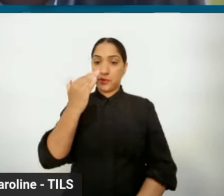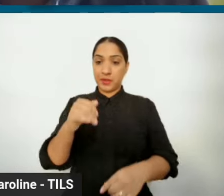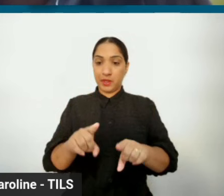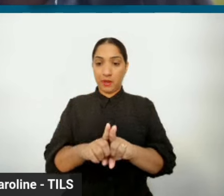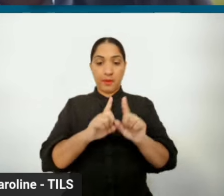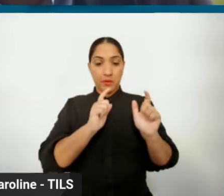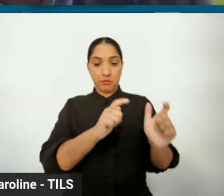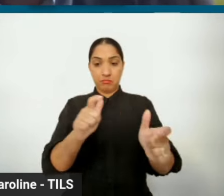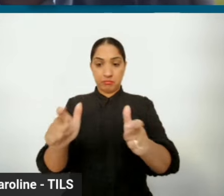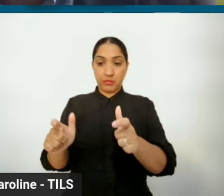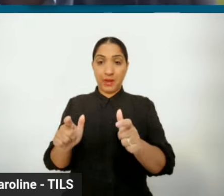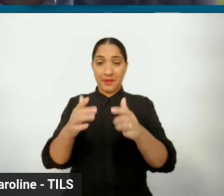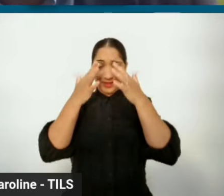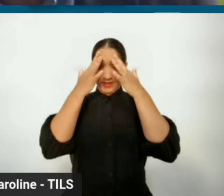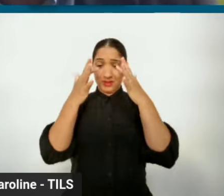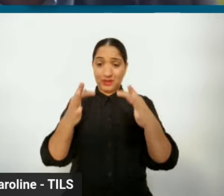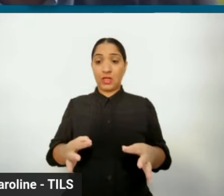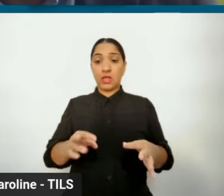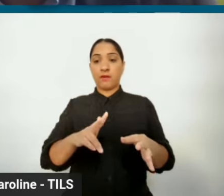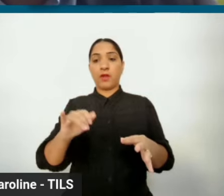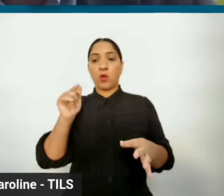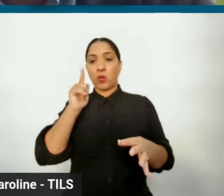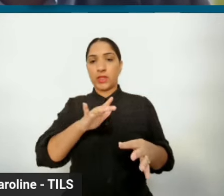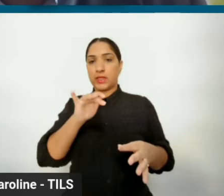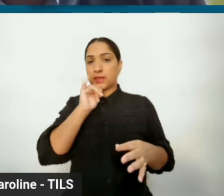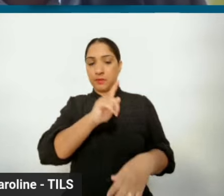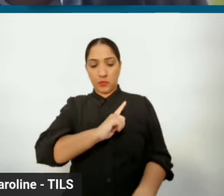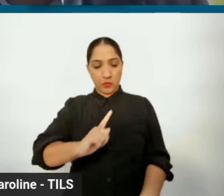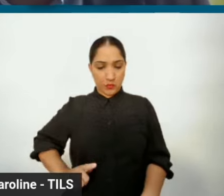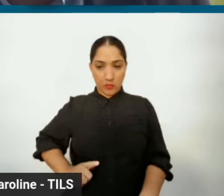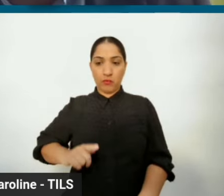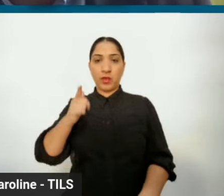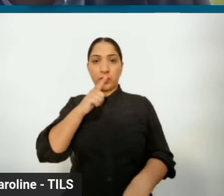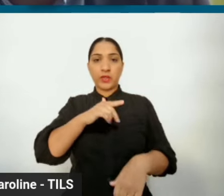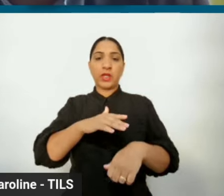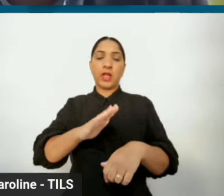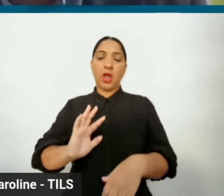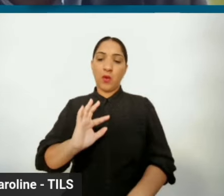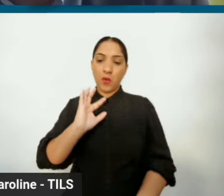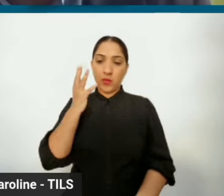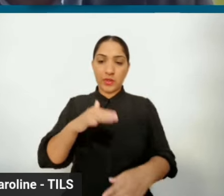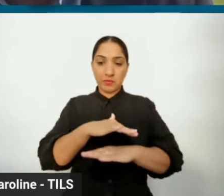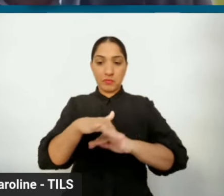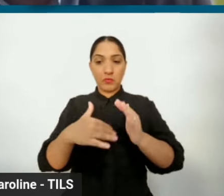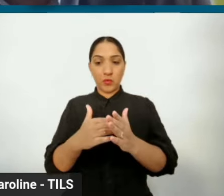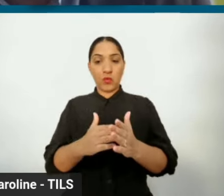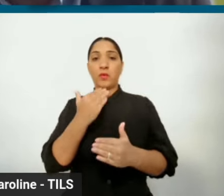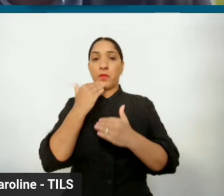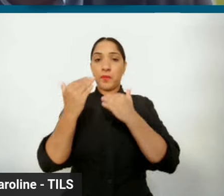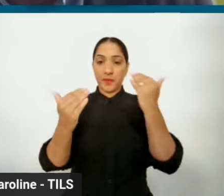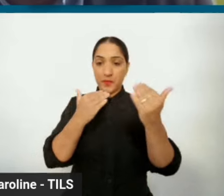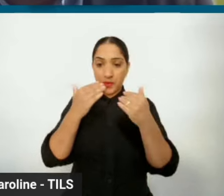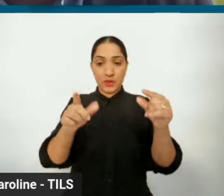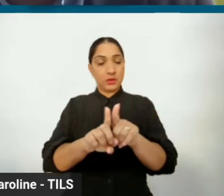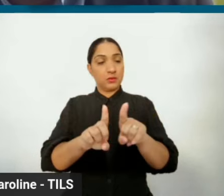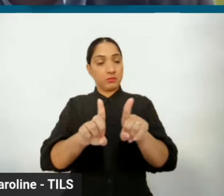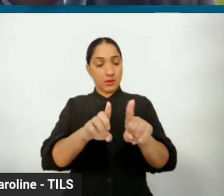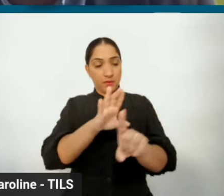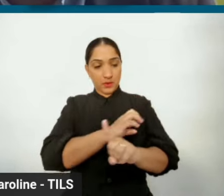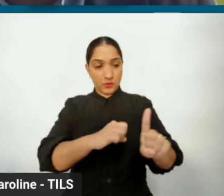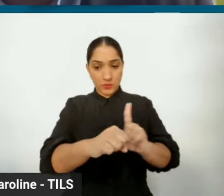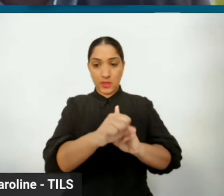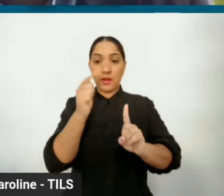de que o governo implementará tudo isso que foi decidido pela sociedade civil, pelos